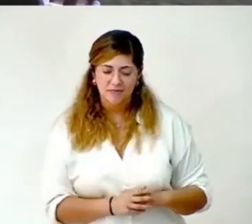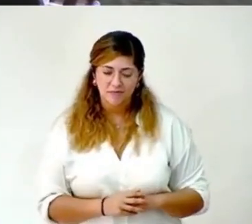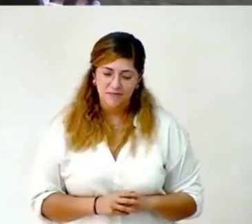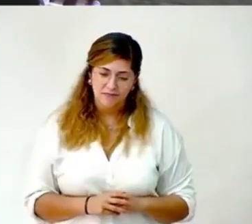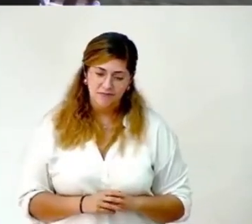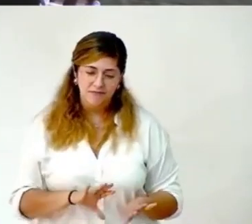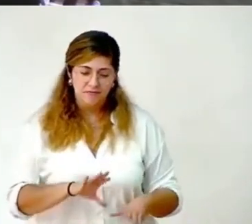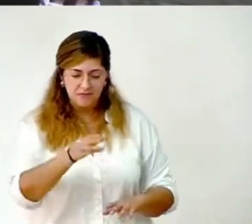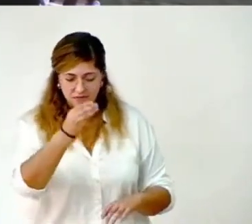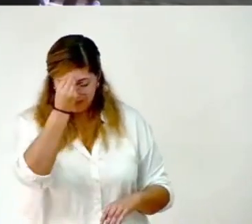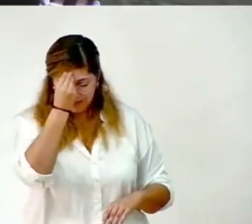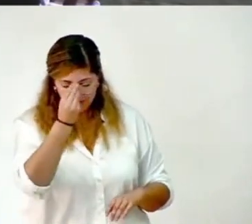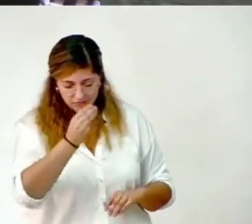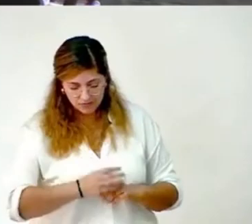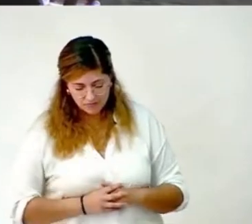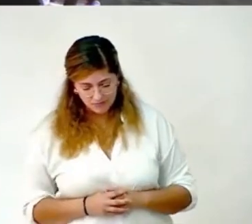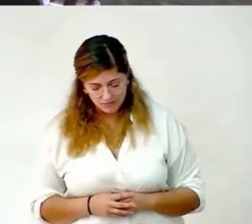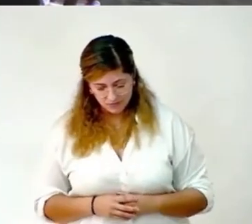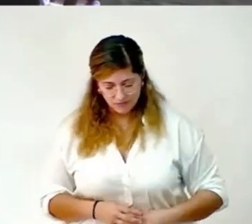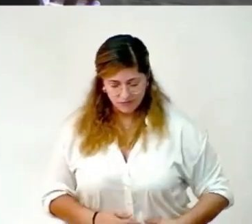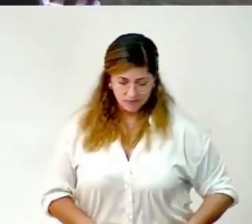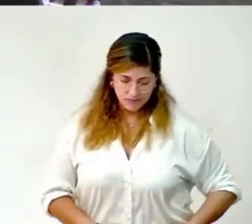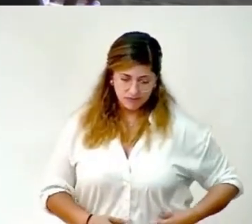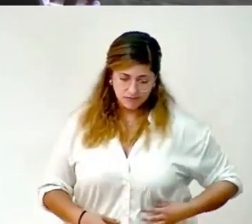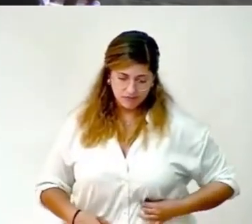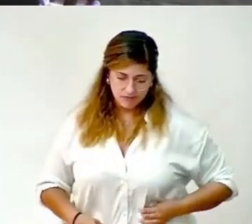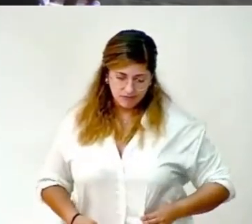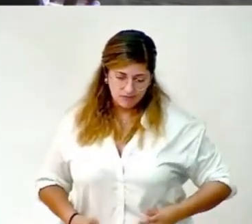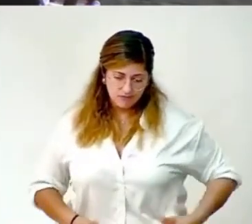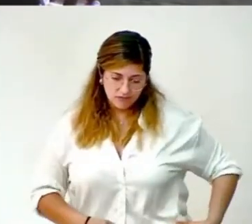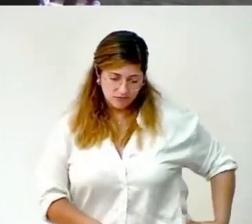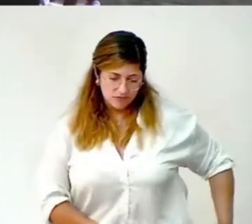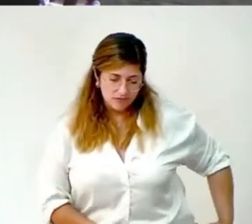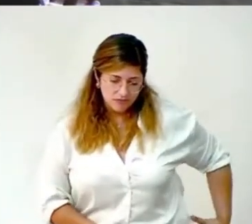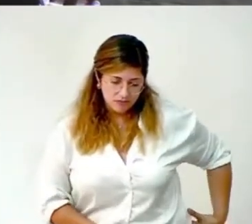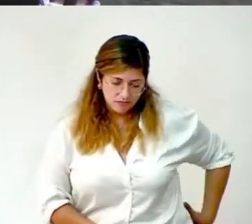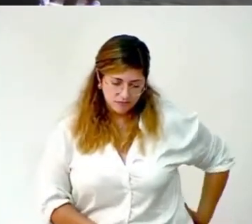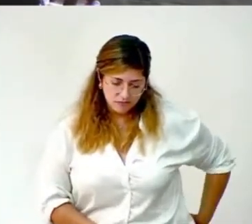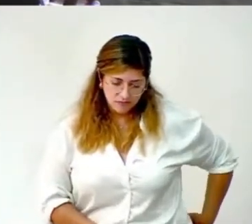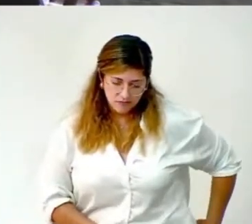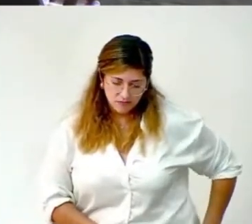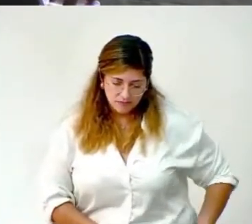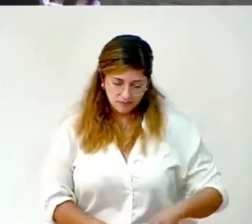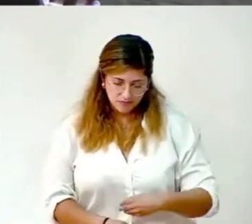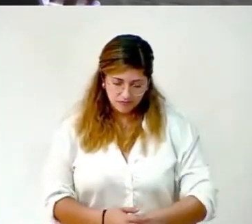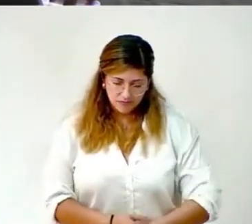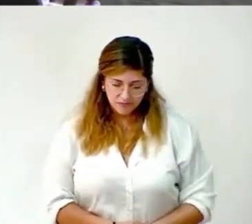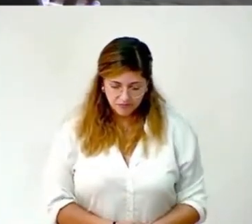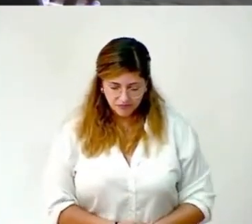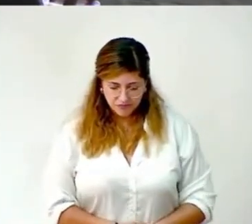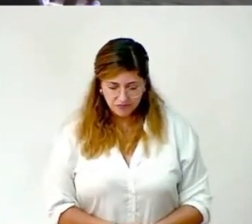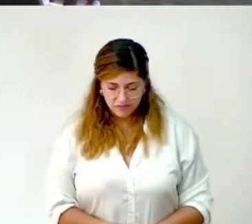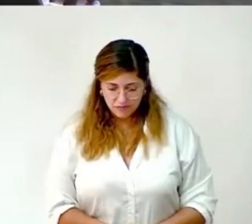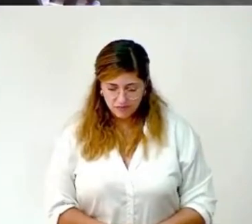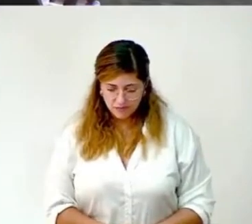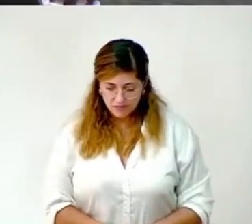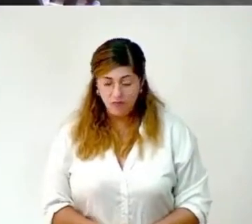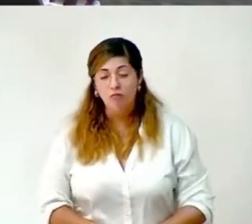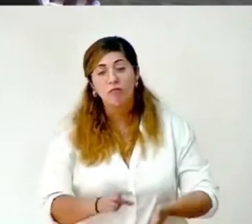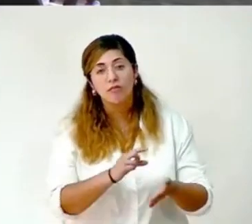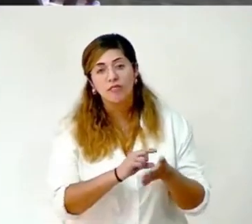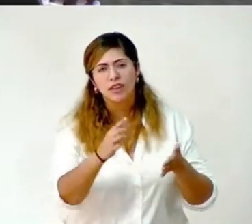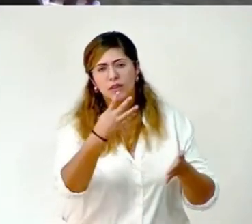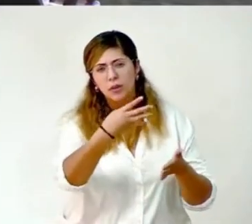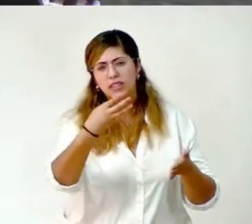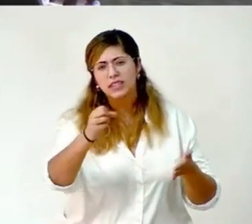Escrevendo a respeito do versículo 48, quando nós lemos, portanto, sede vós perfeitos, como perfeito é o